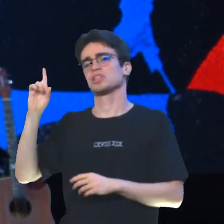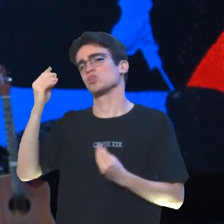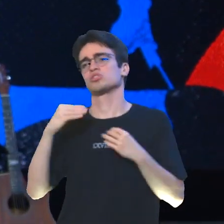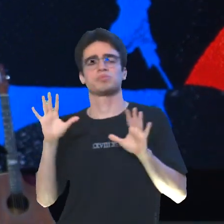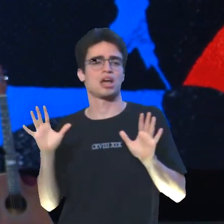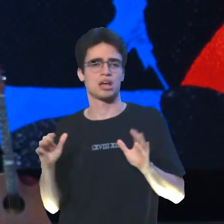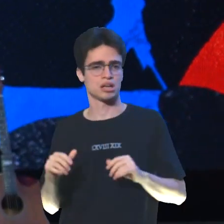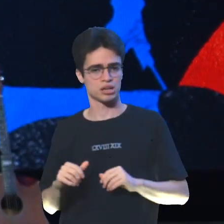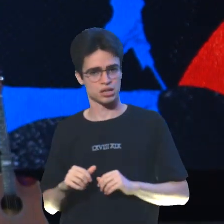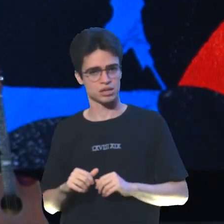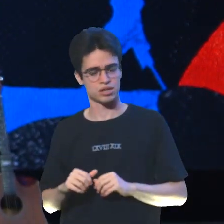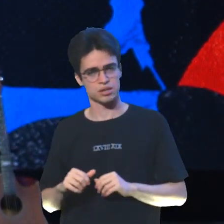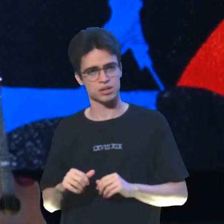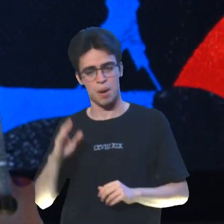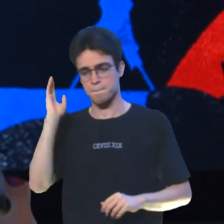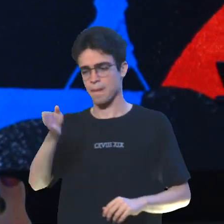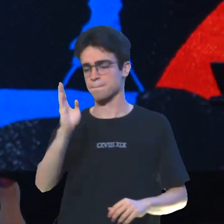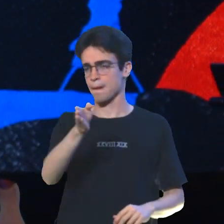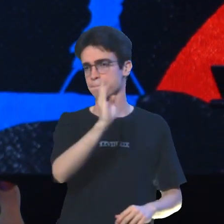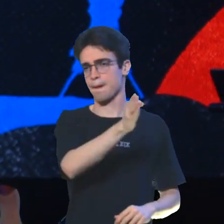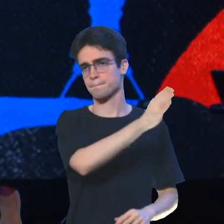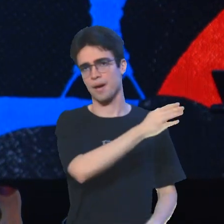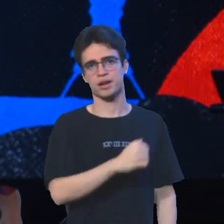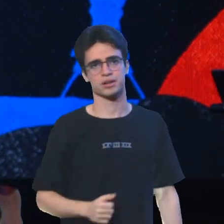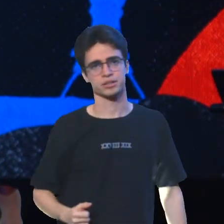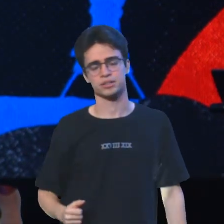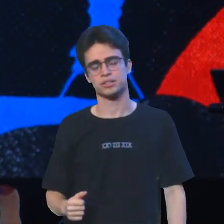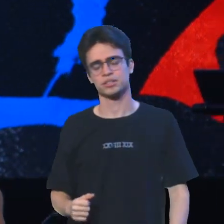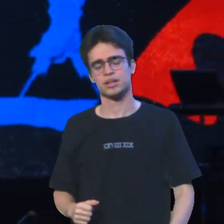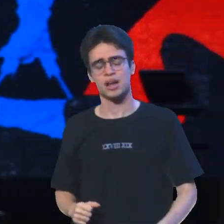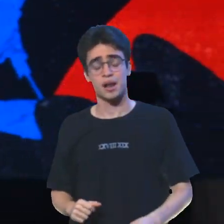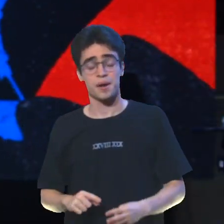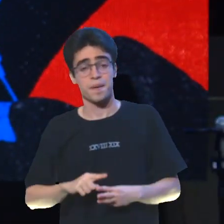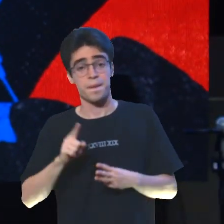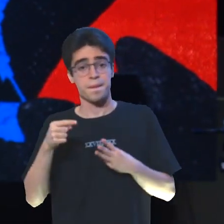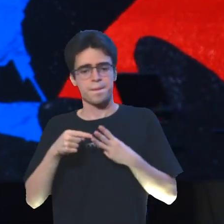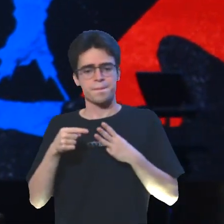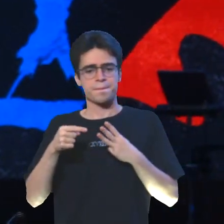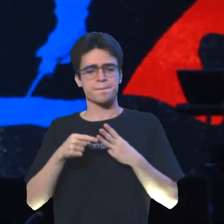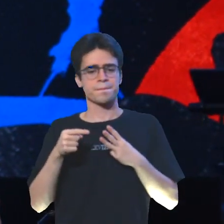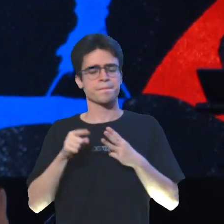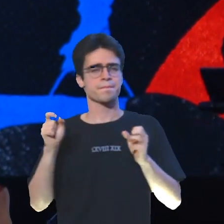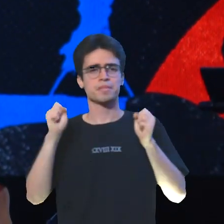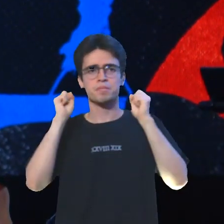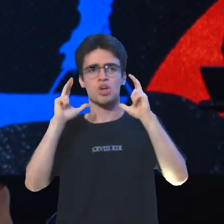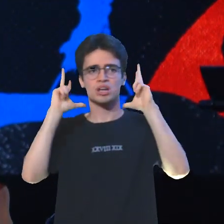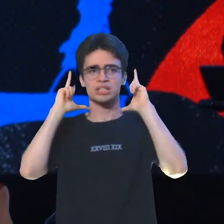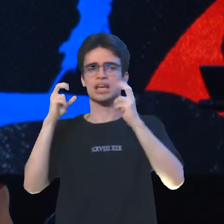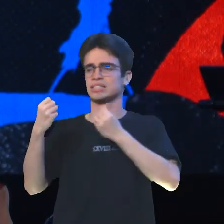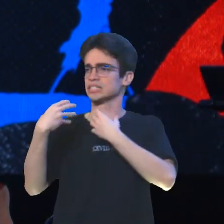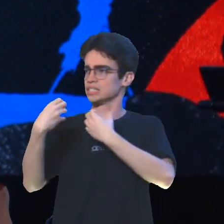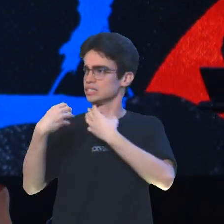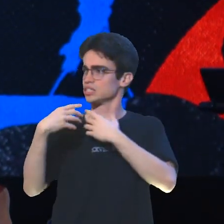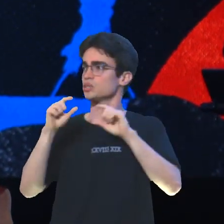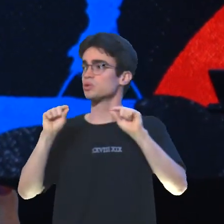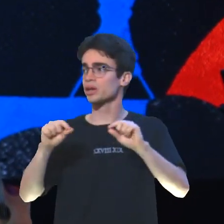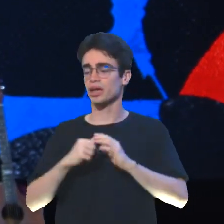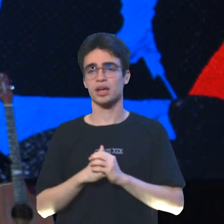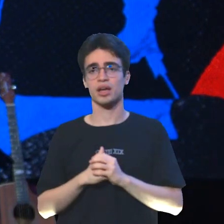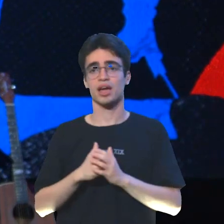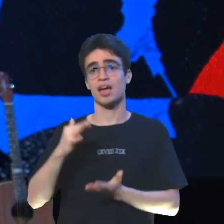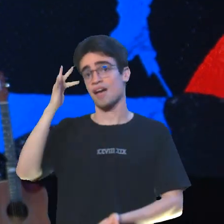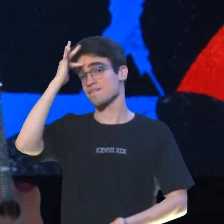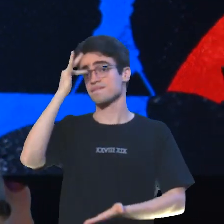vida. A terceira coisa que Moisés nos ensina é que a fé